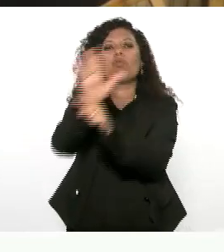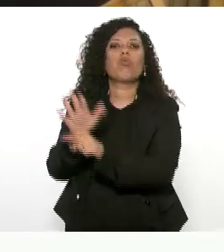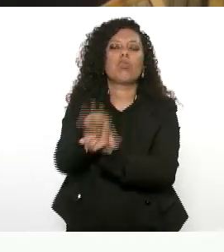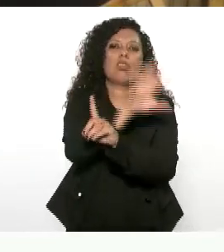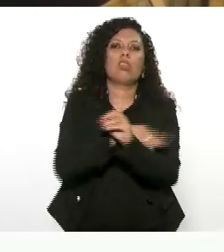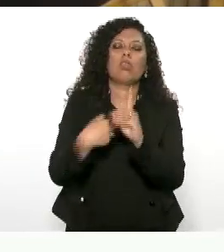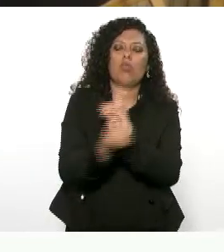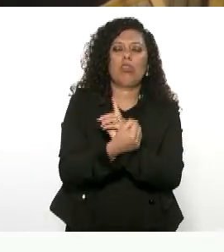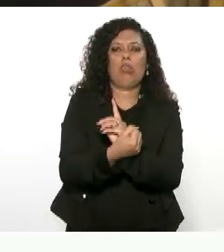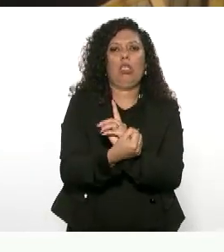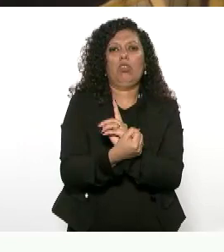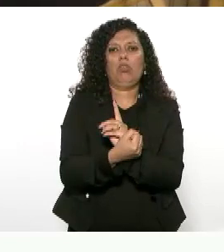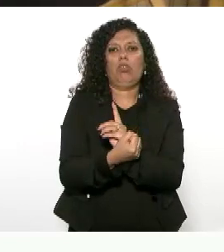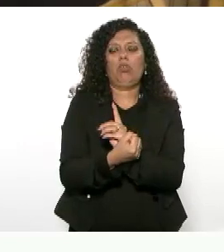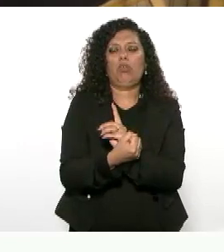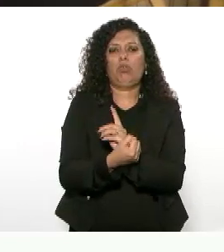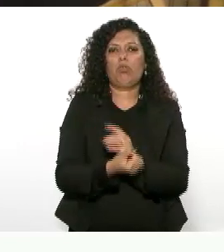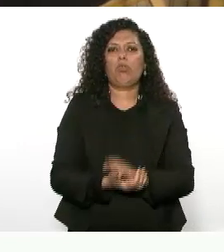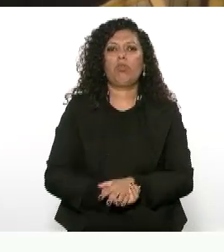sociedade.